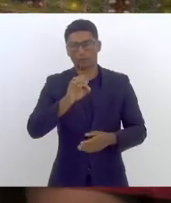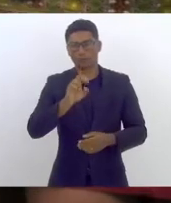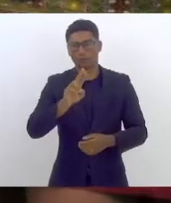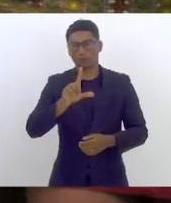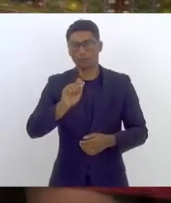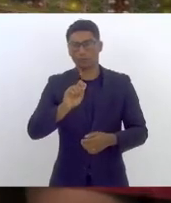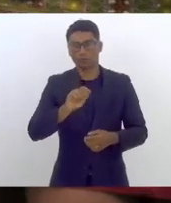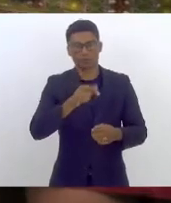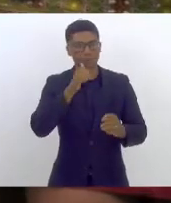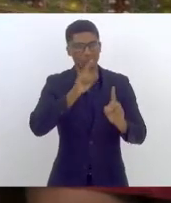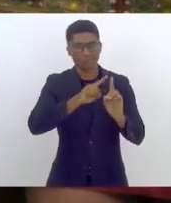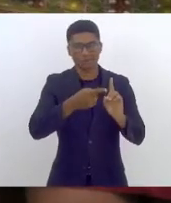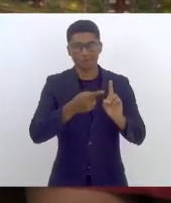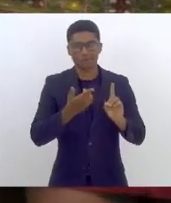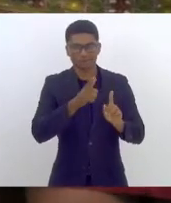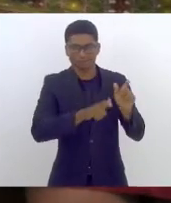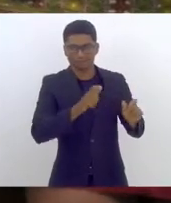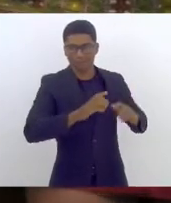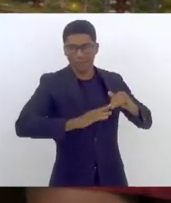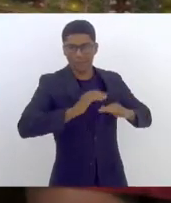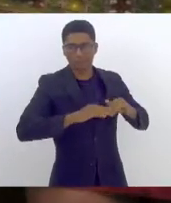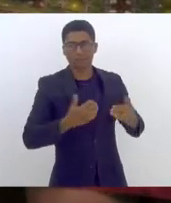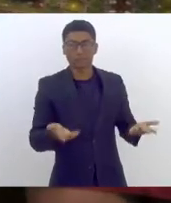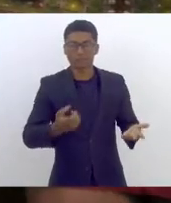então o nosso parecer favorável